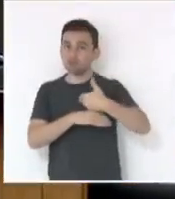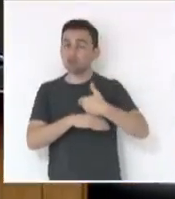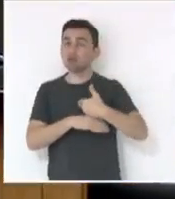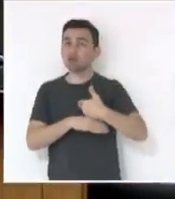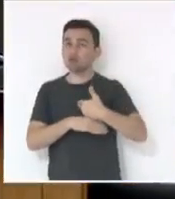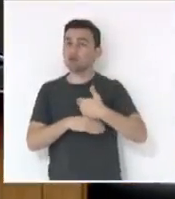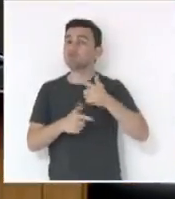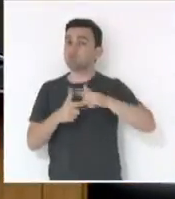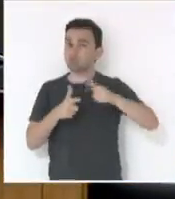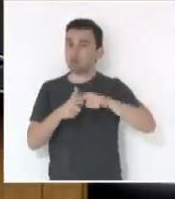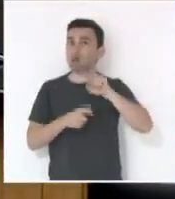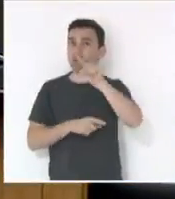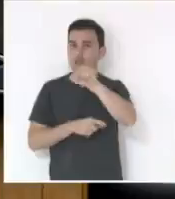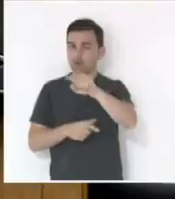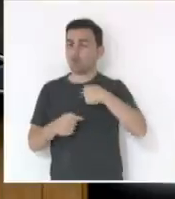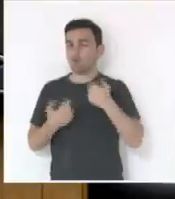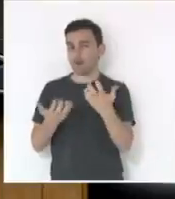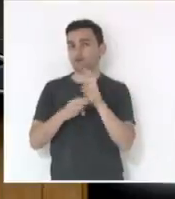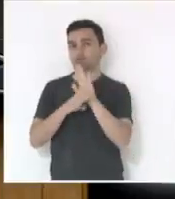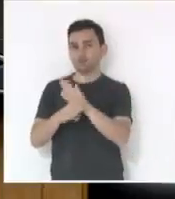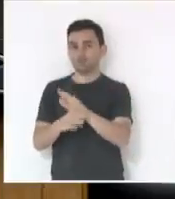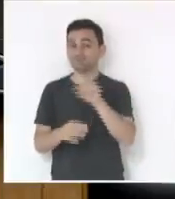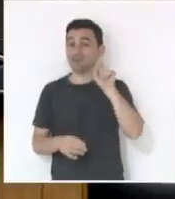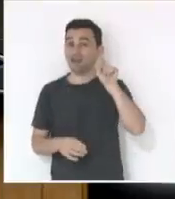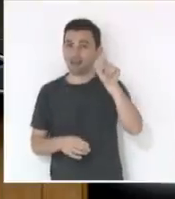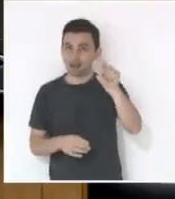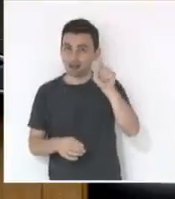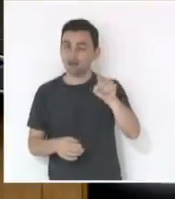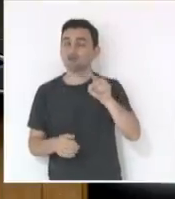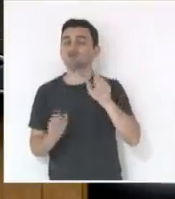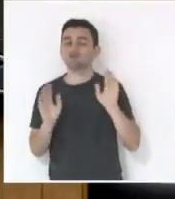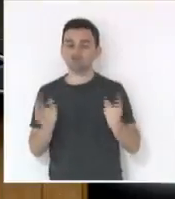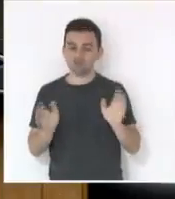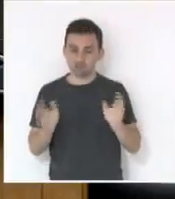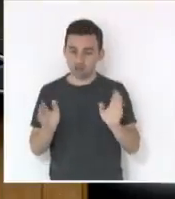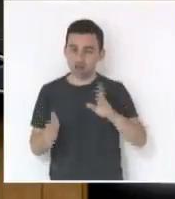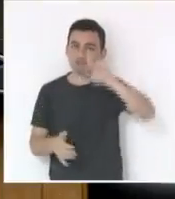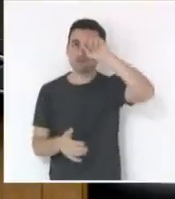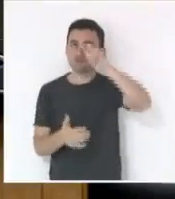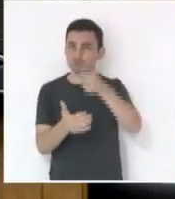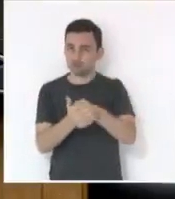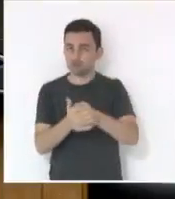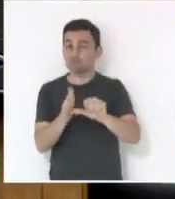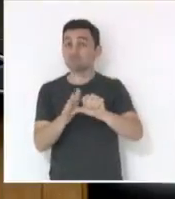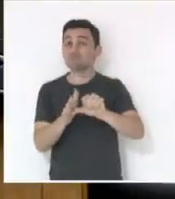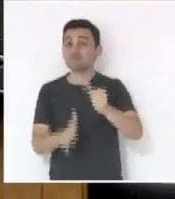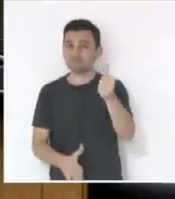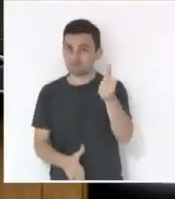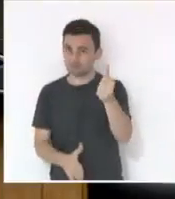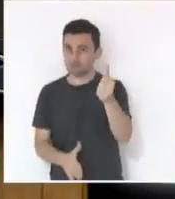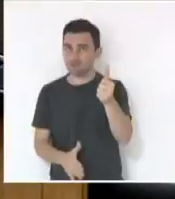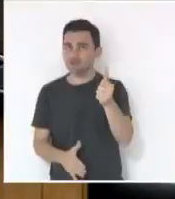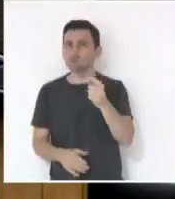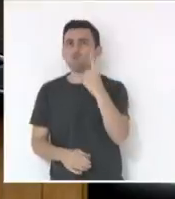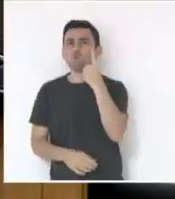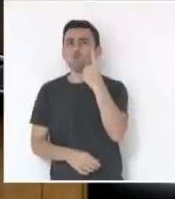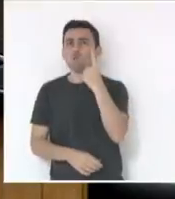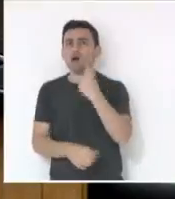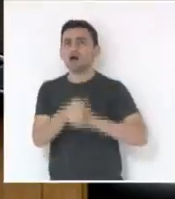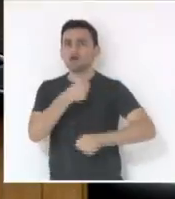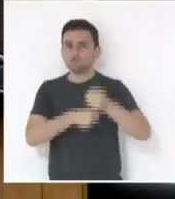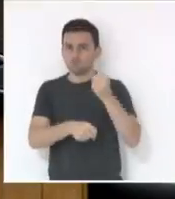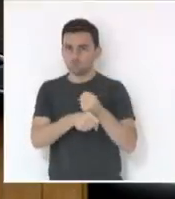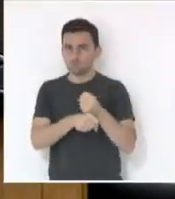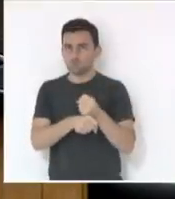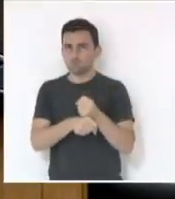queria ajudar. É uma decisão que já foi dada a primeira vez, faz quase um ano, que era